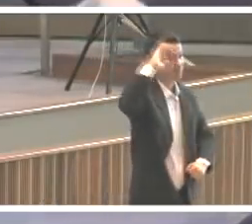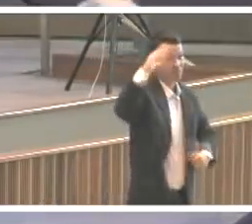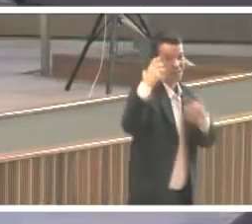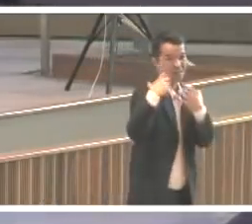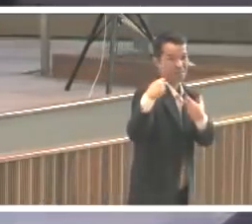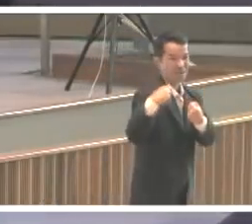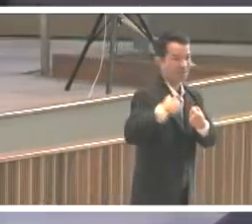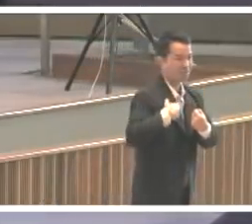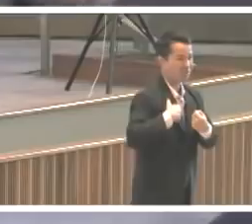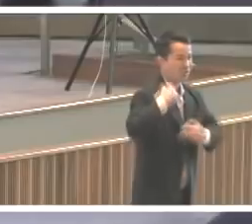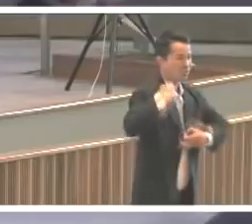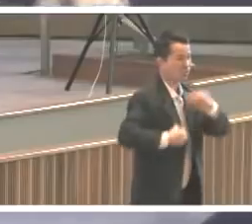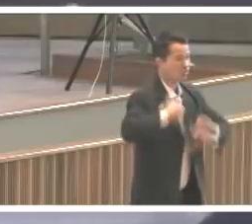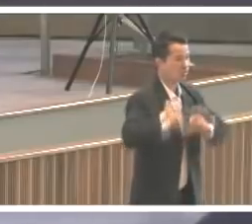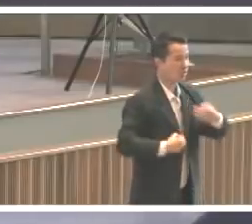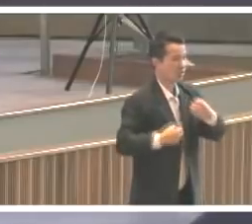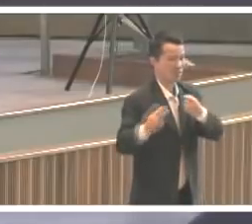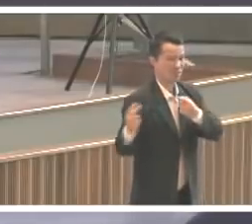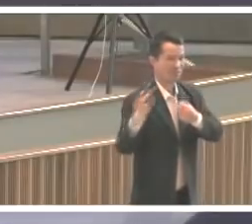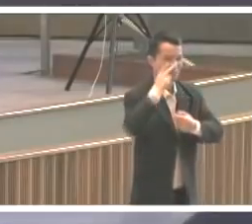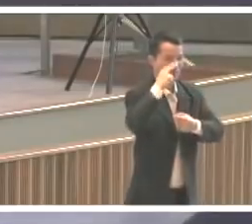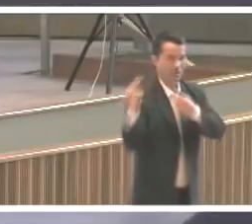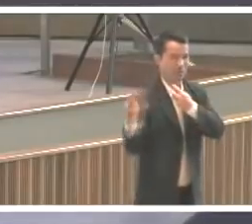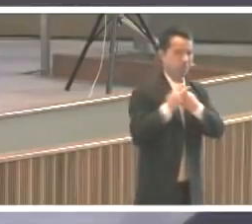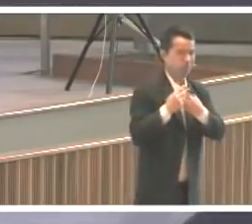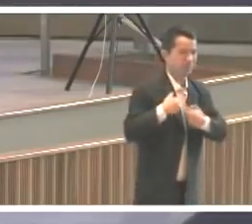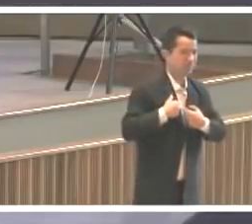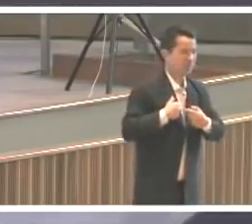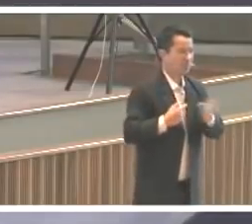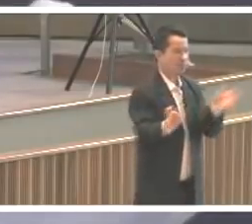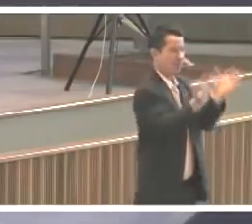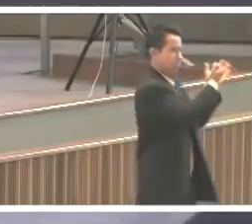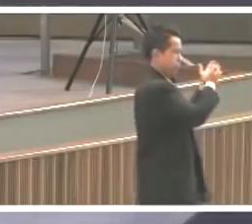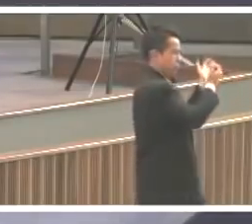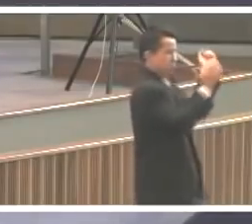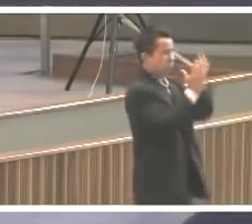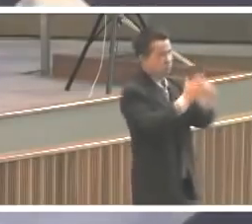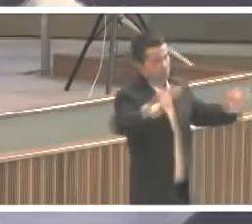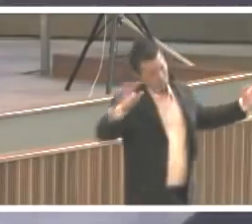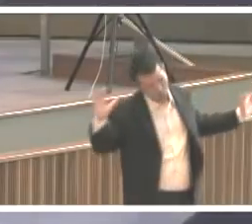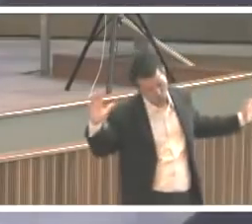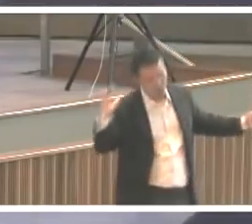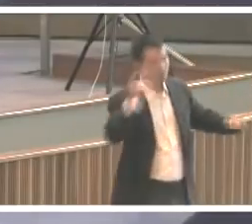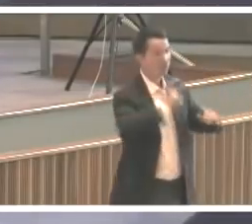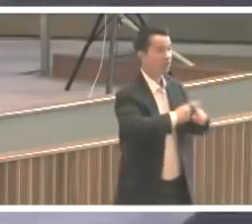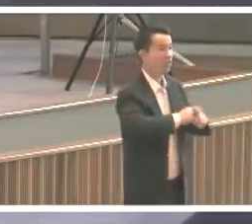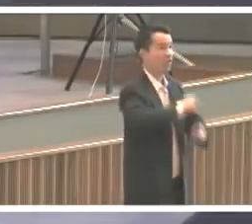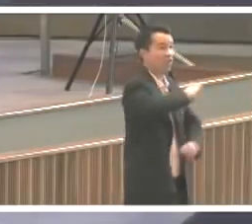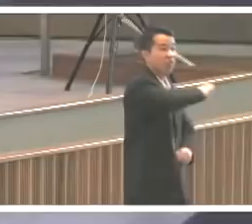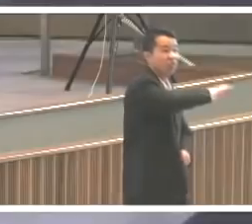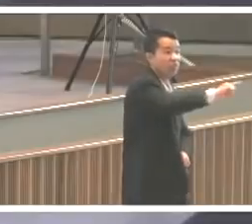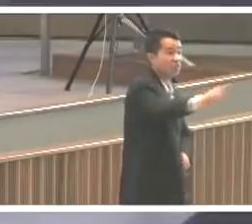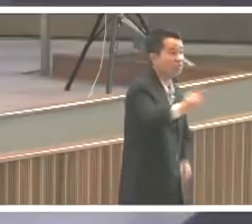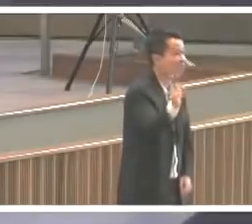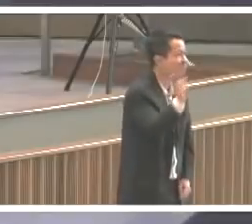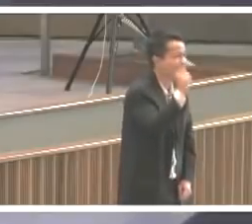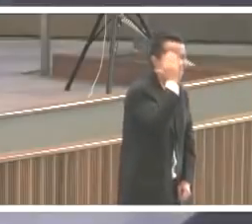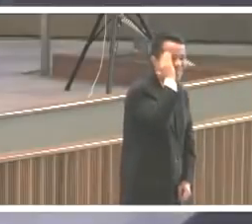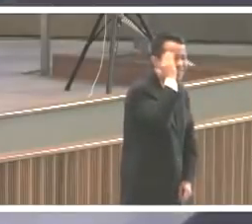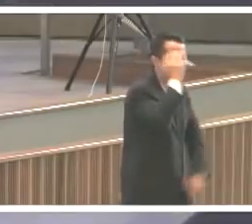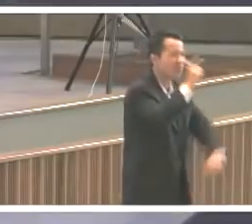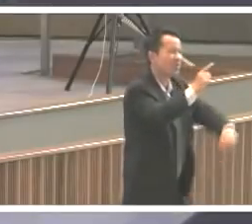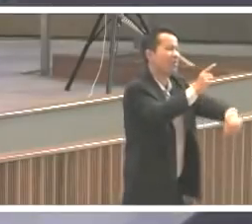ser condenado, vou ser crucificado, porque vocês não reconheceram o tempo da sua